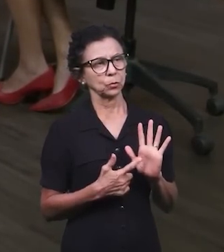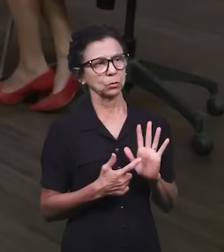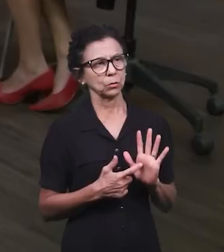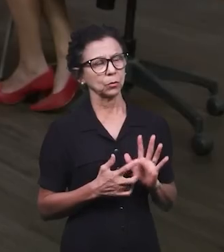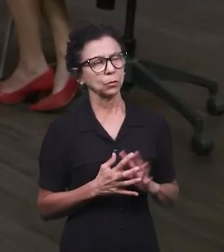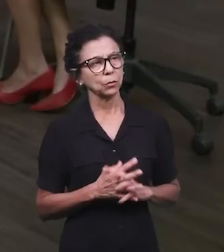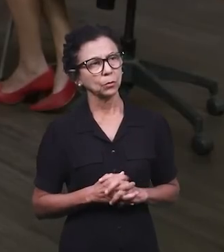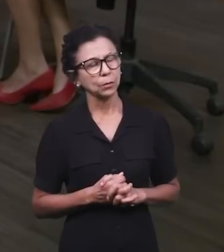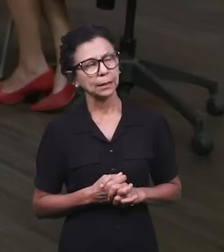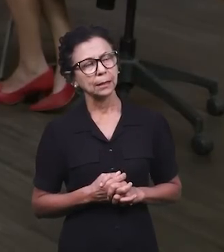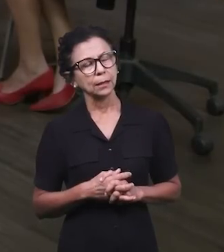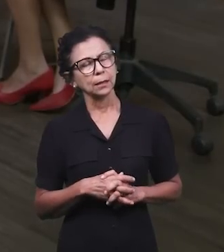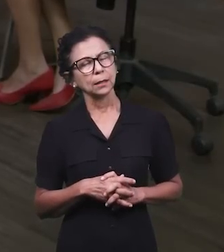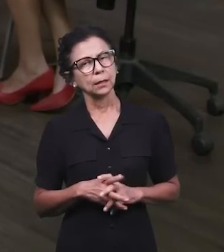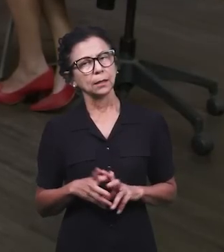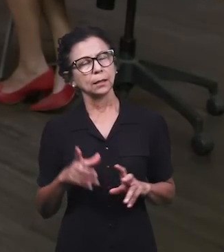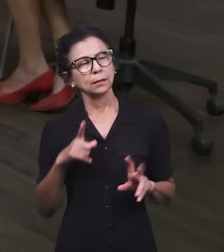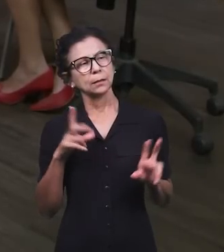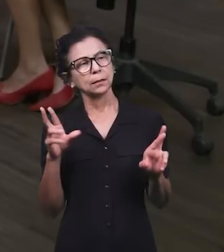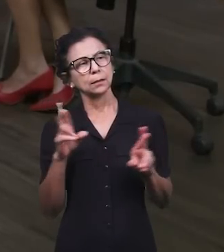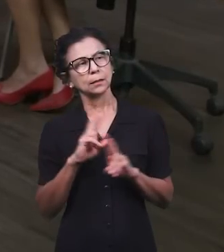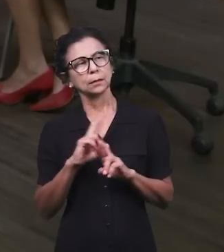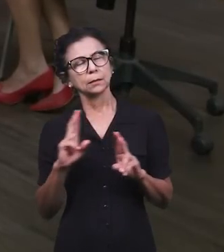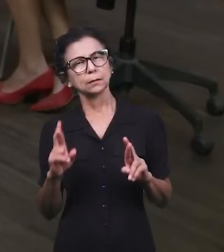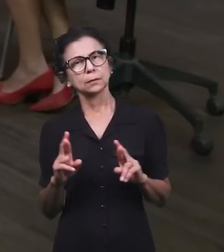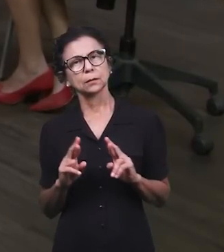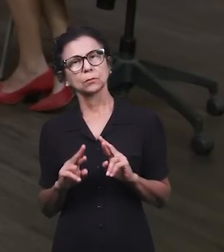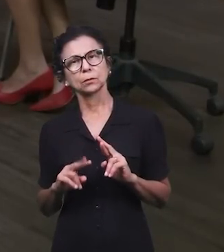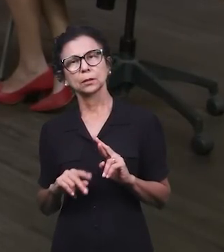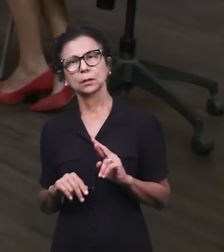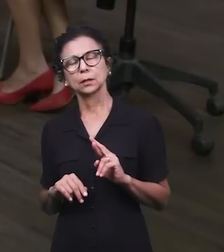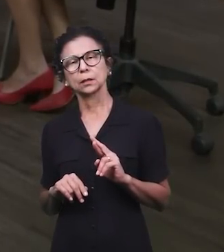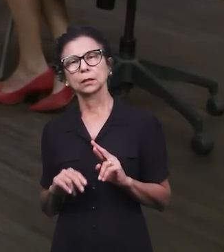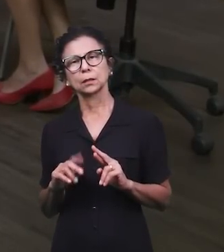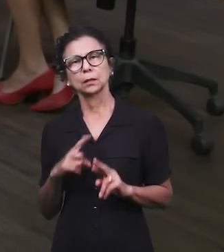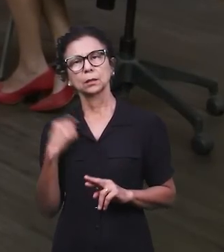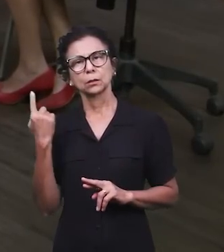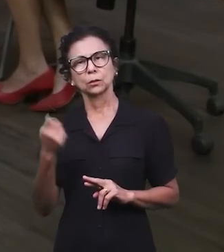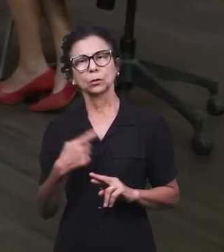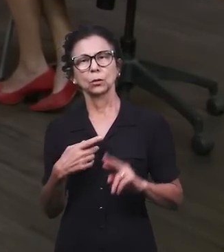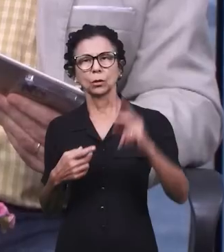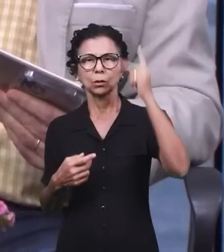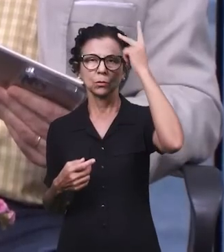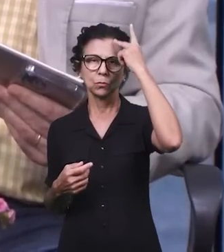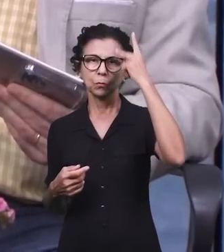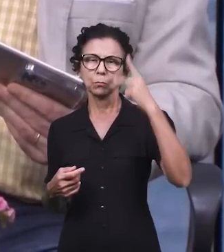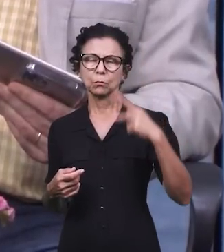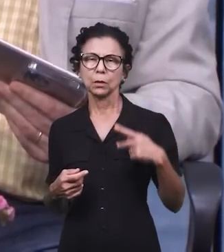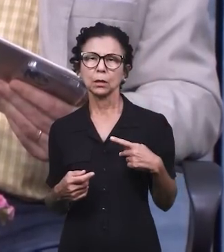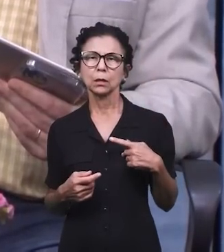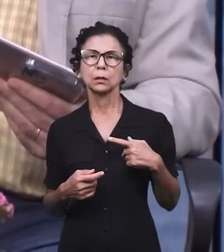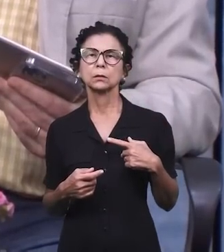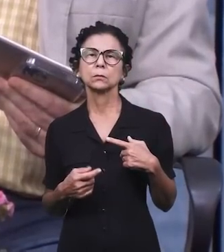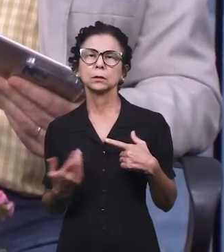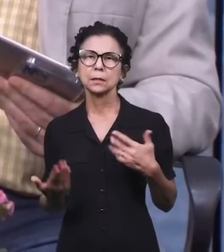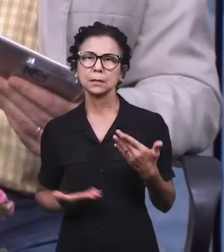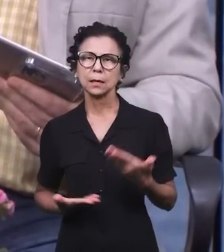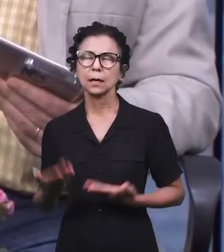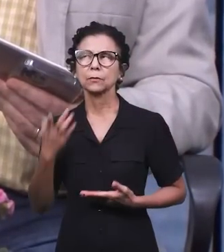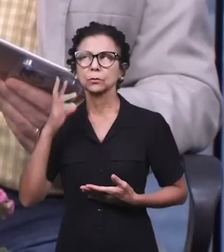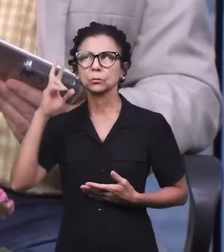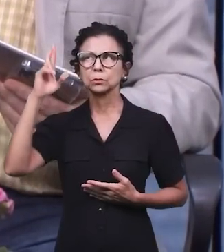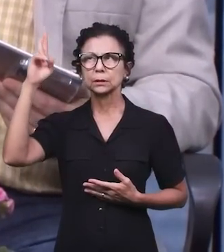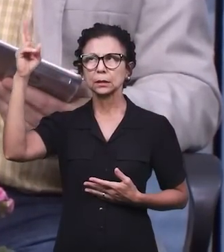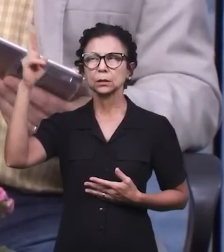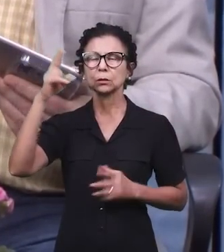eles dizem respeito à relação direta do homem com o Senhor, da sua vida espiritual, né? Agora,